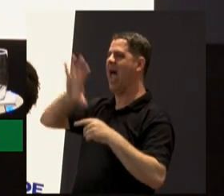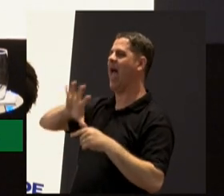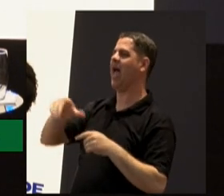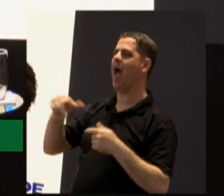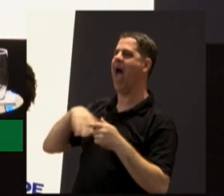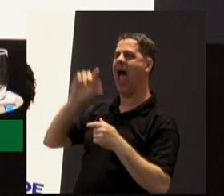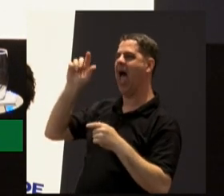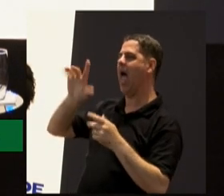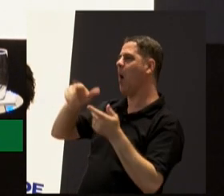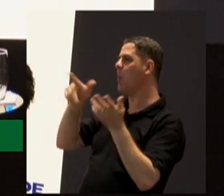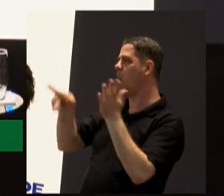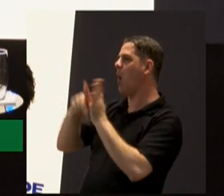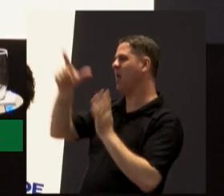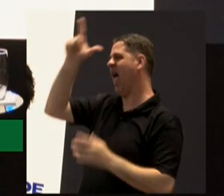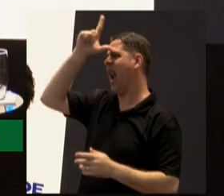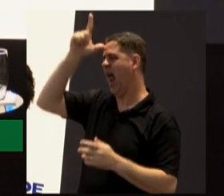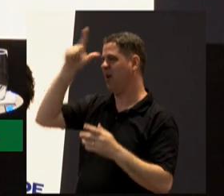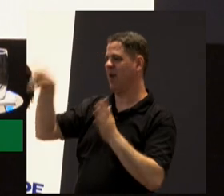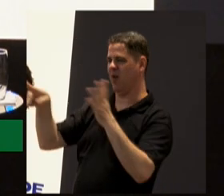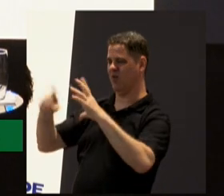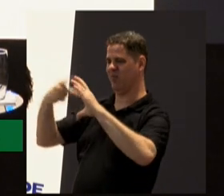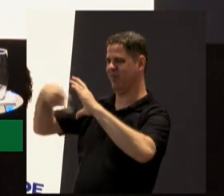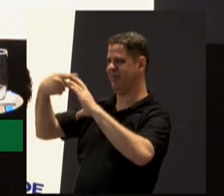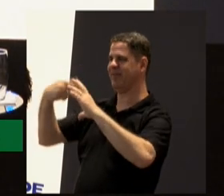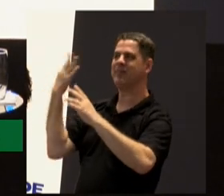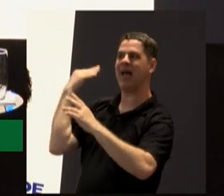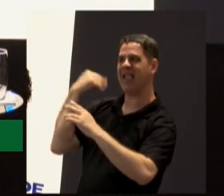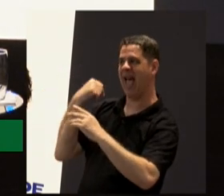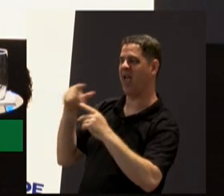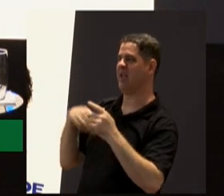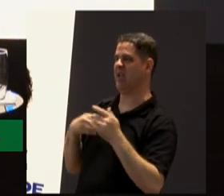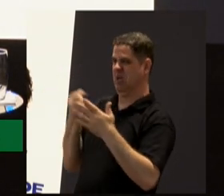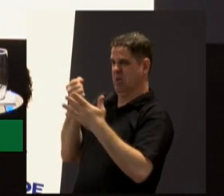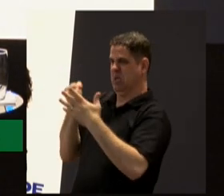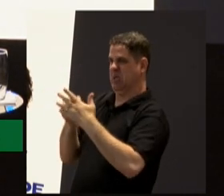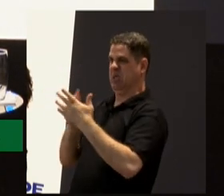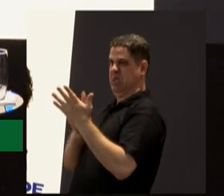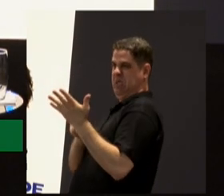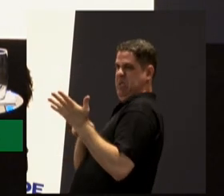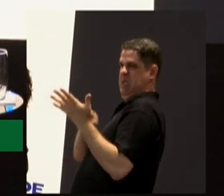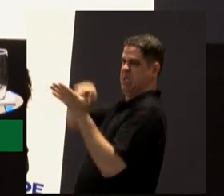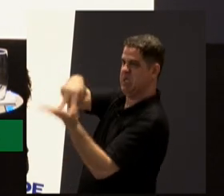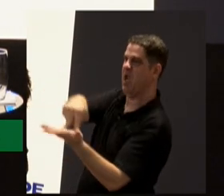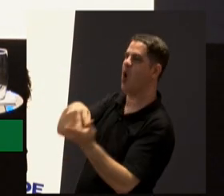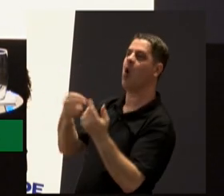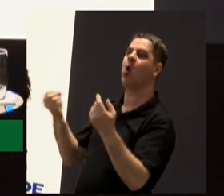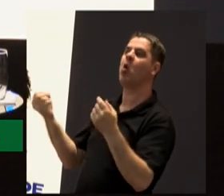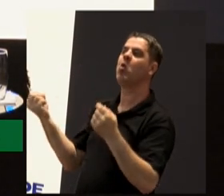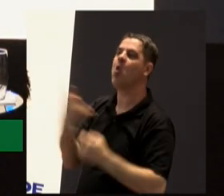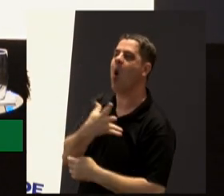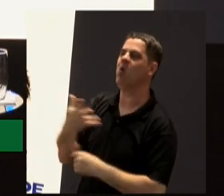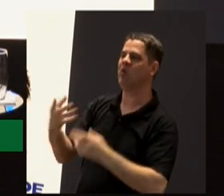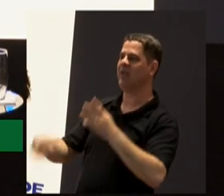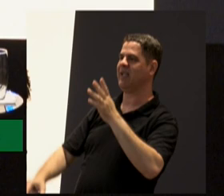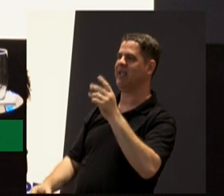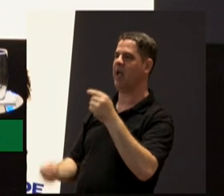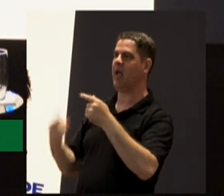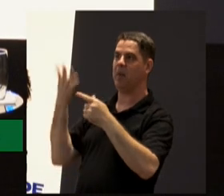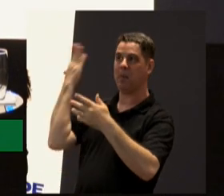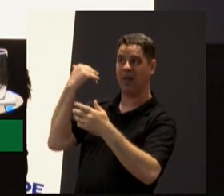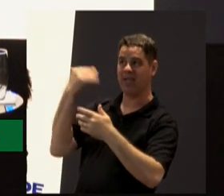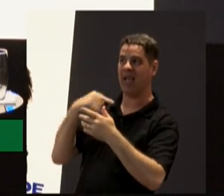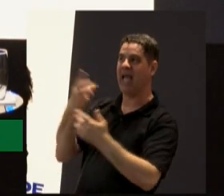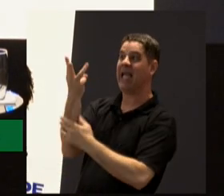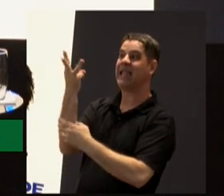atroz da Câmara Municipal de Florianópolis, para enfrentar uma posição inovadora que foi naquele tempo